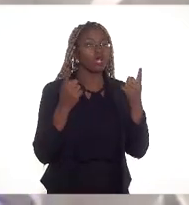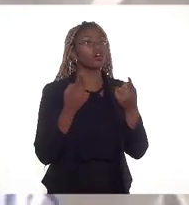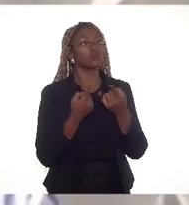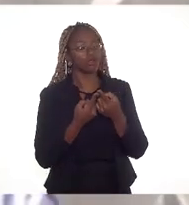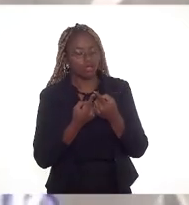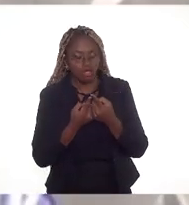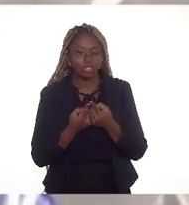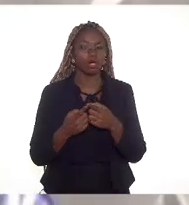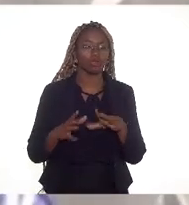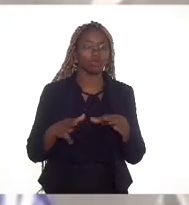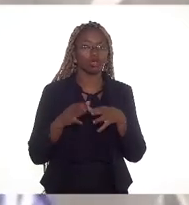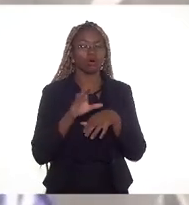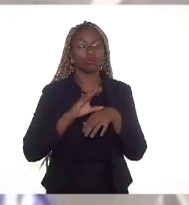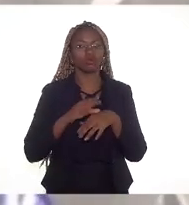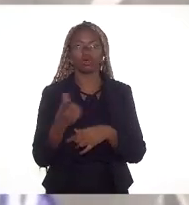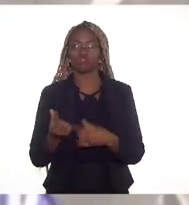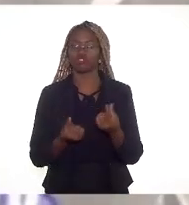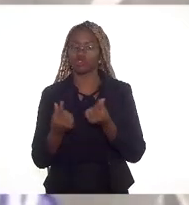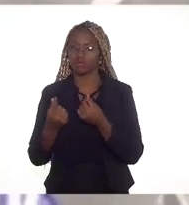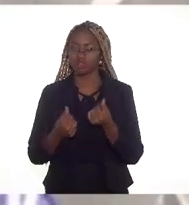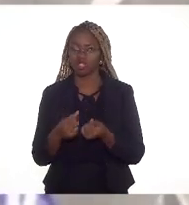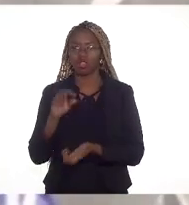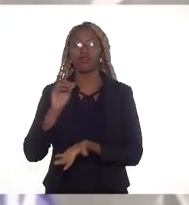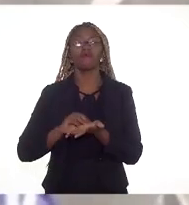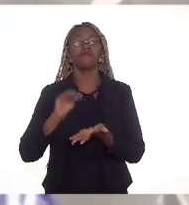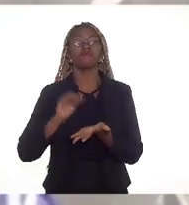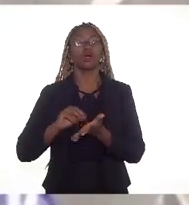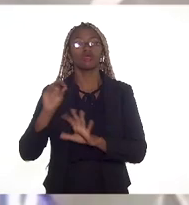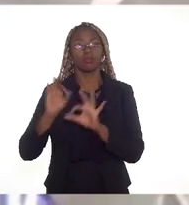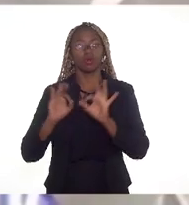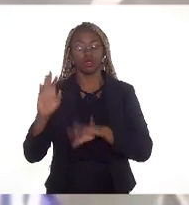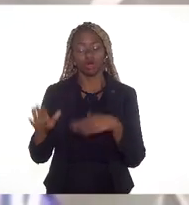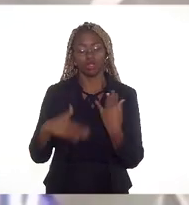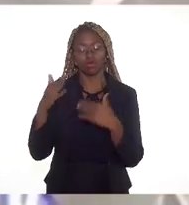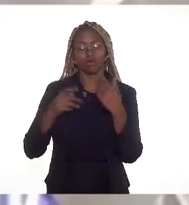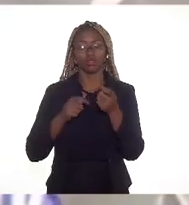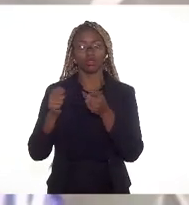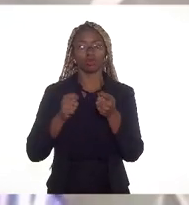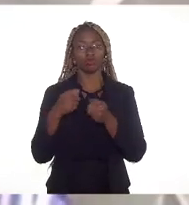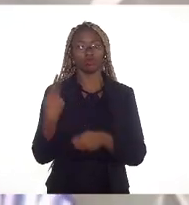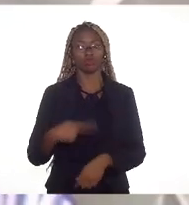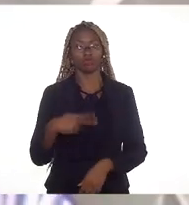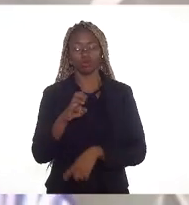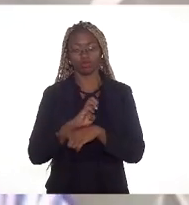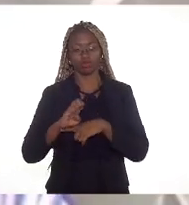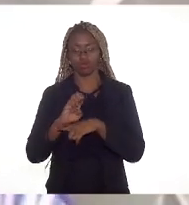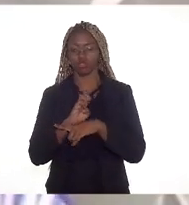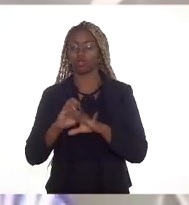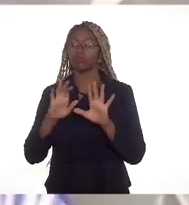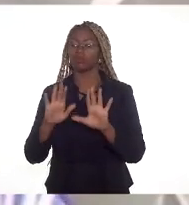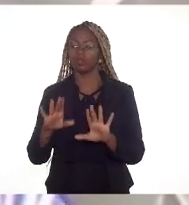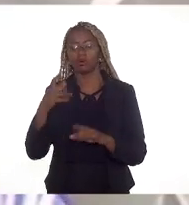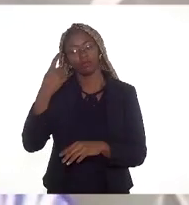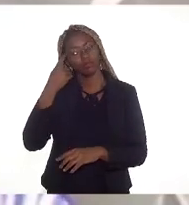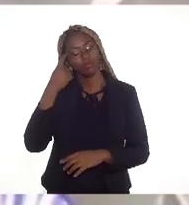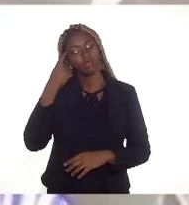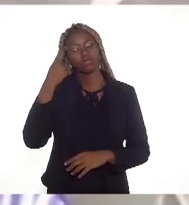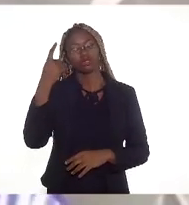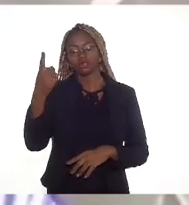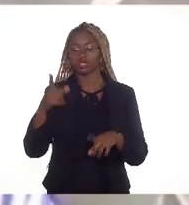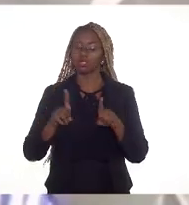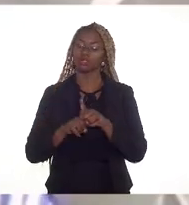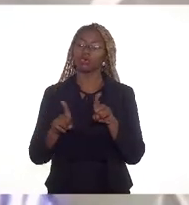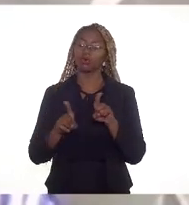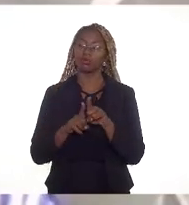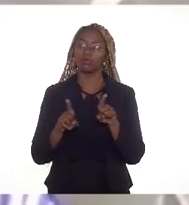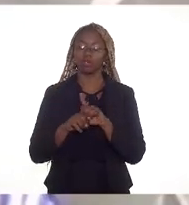de Tributação, a ausência de um projeto de desenvolvimento econômico para o Estado, mas pensar no